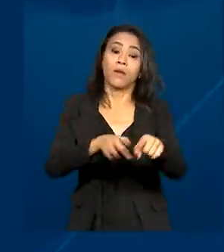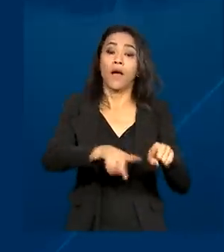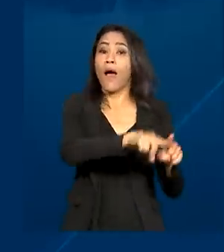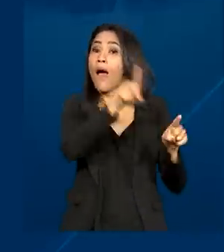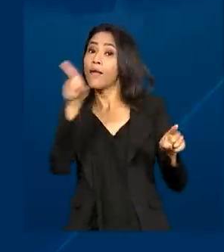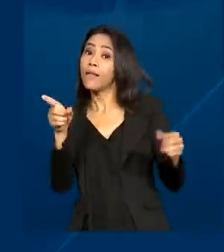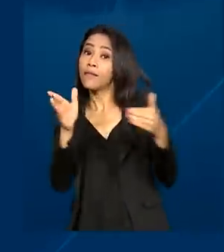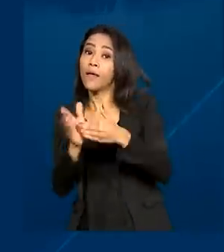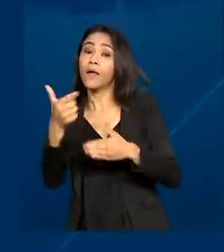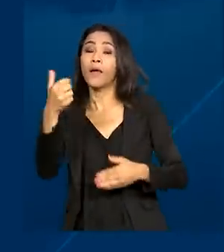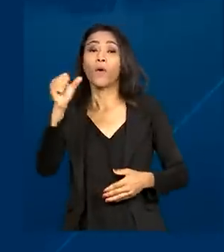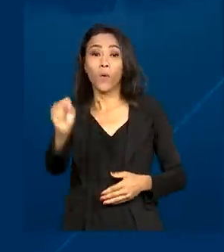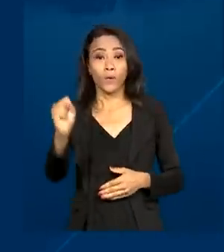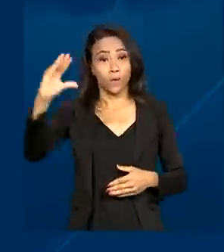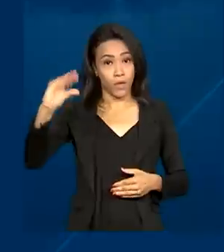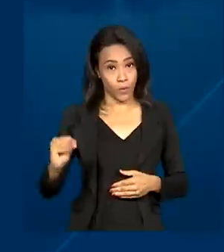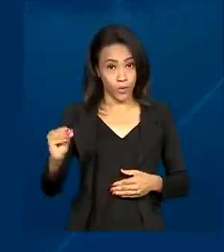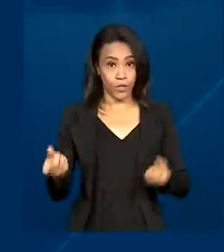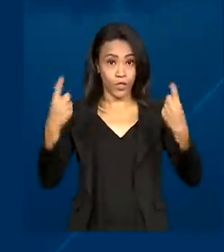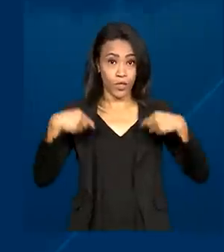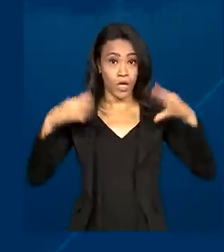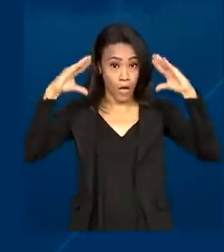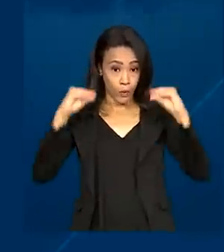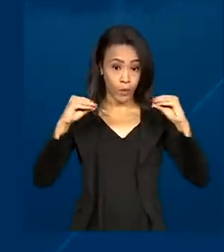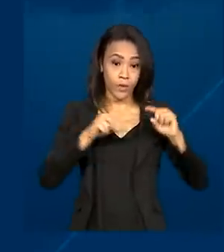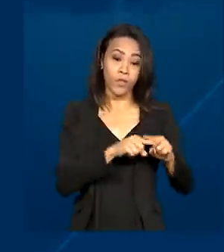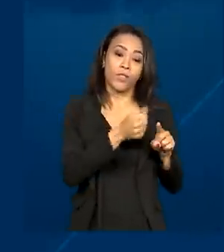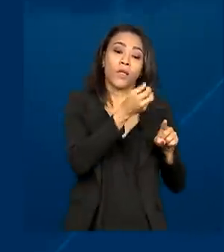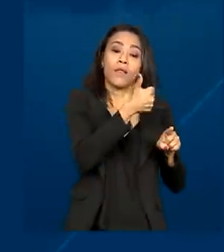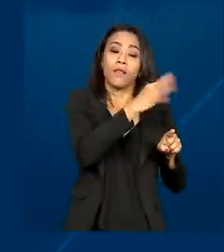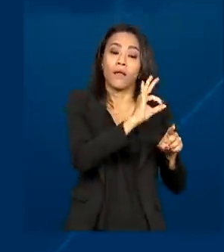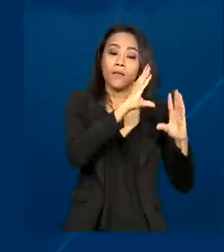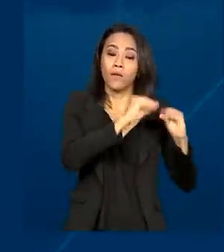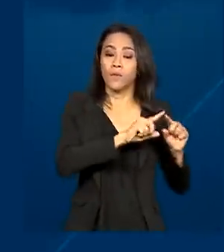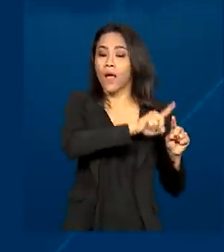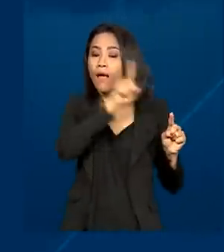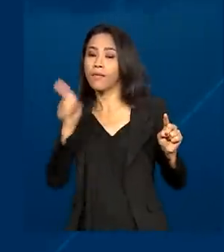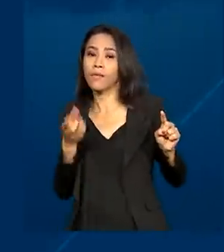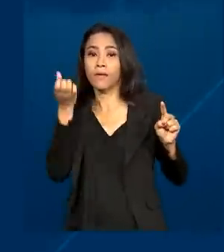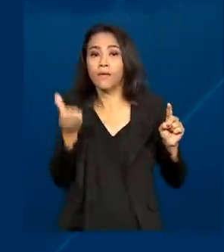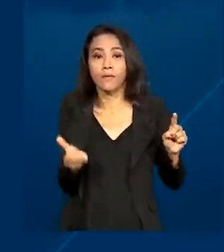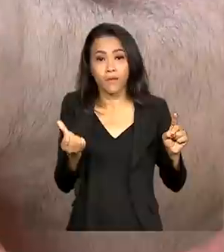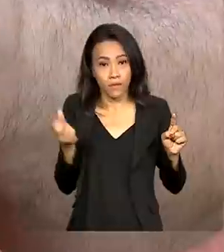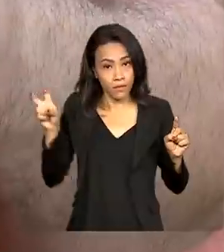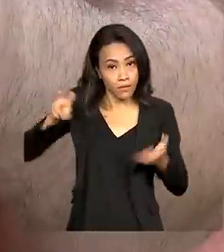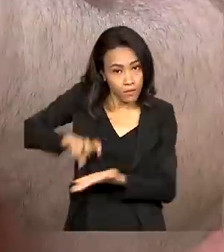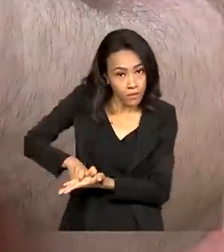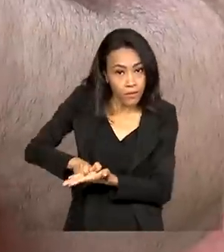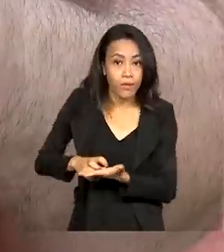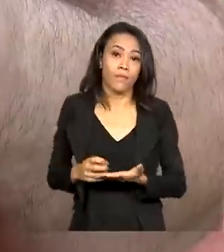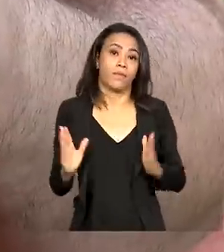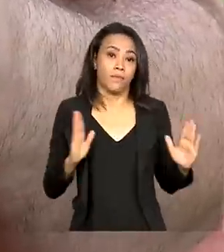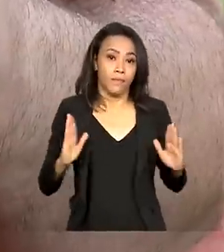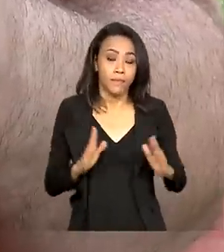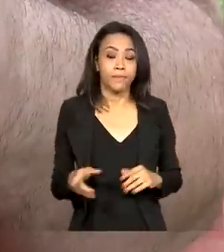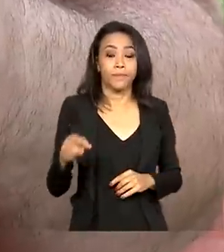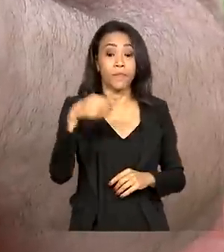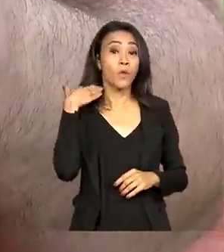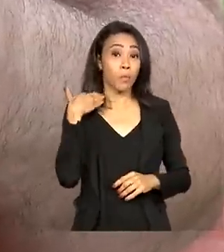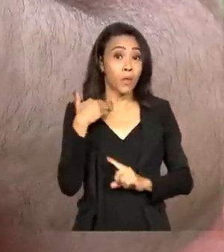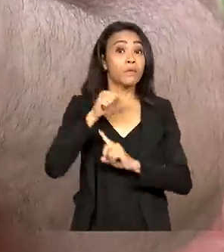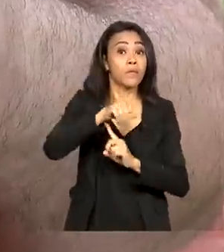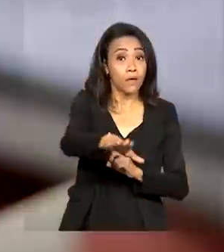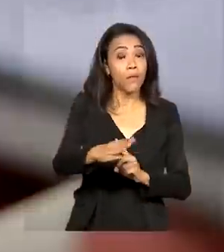e 8 horas da noite e o noturno das 10 horas da noite às 6 horas da manhã o banco central também